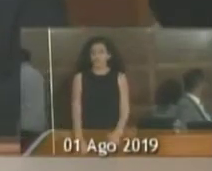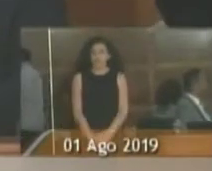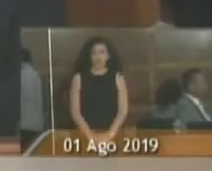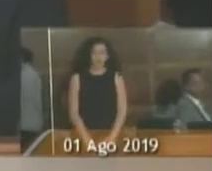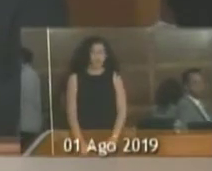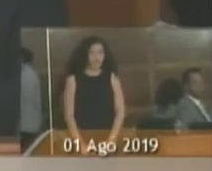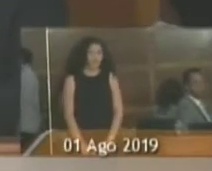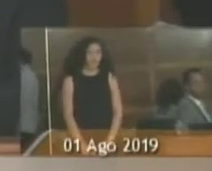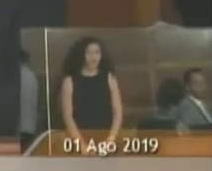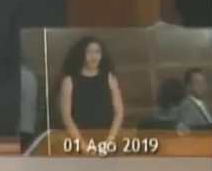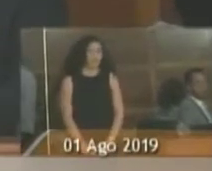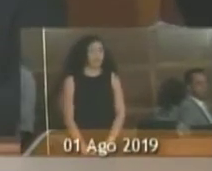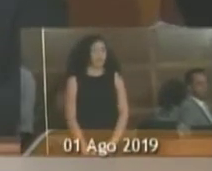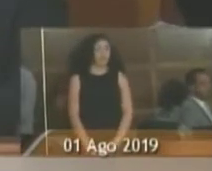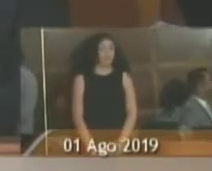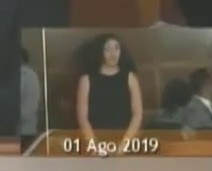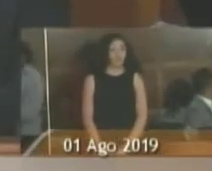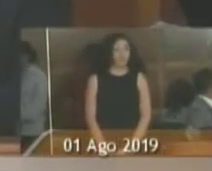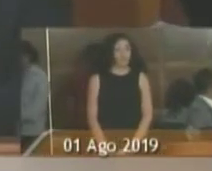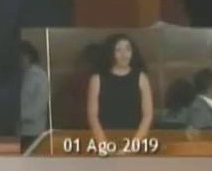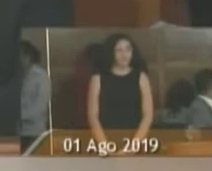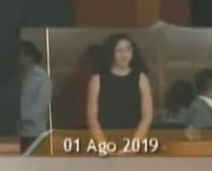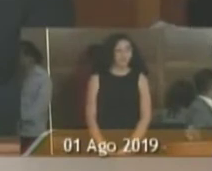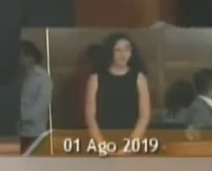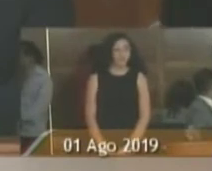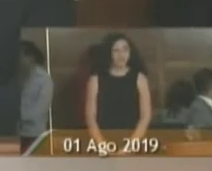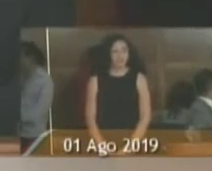33ª sessão do primeiro período legislativo.